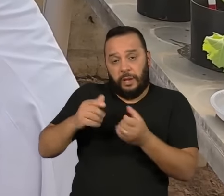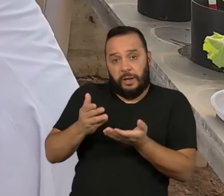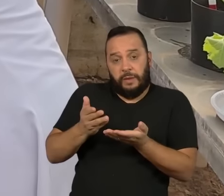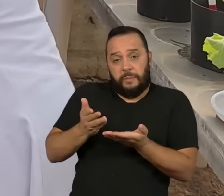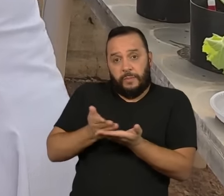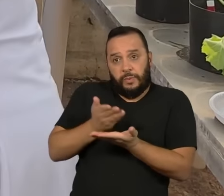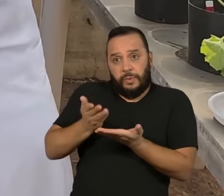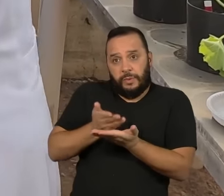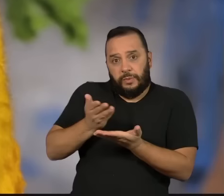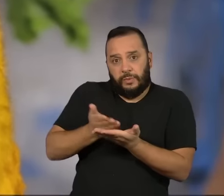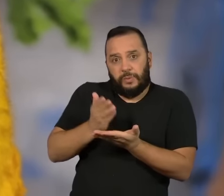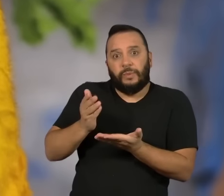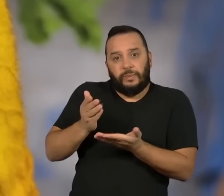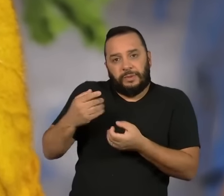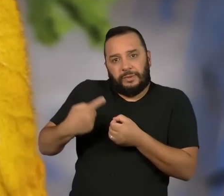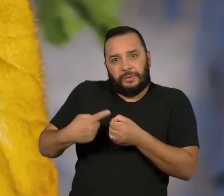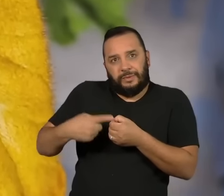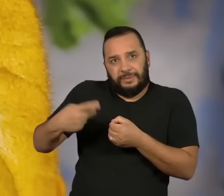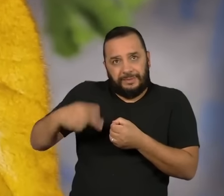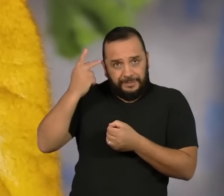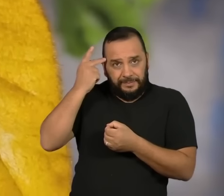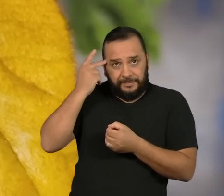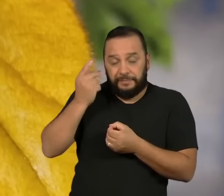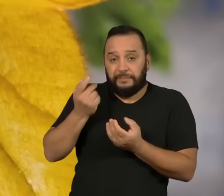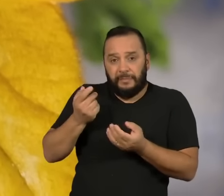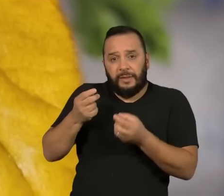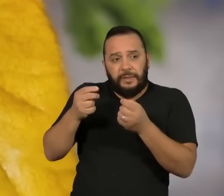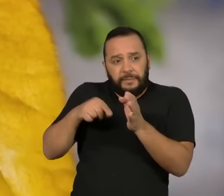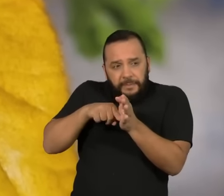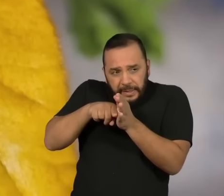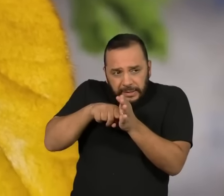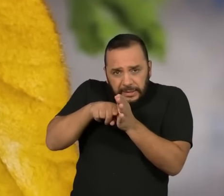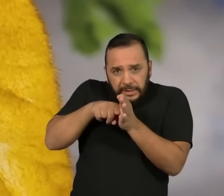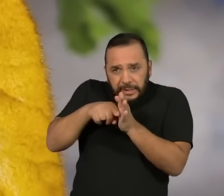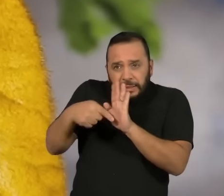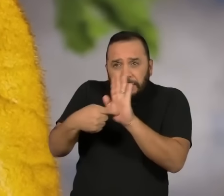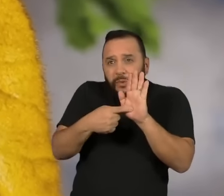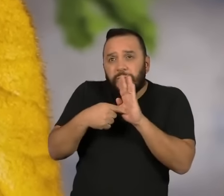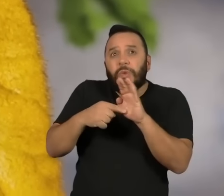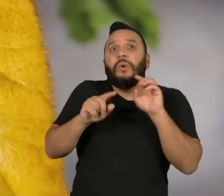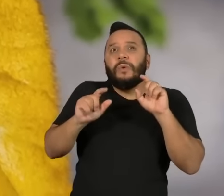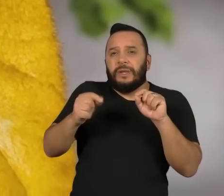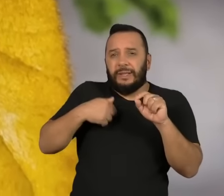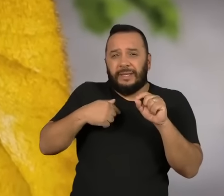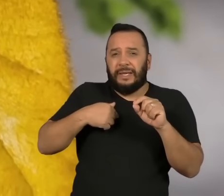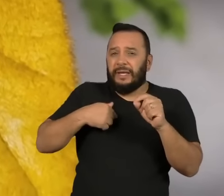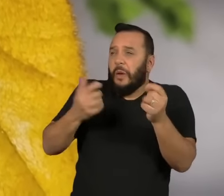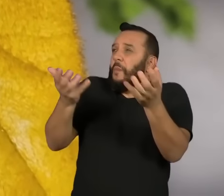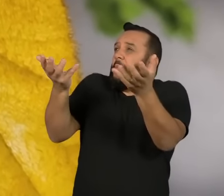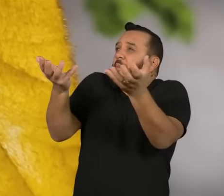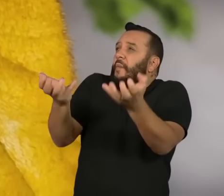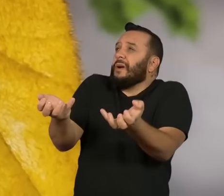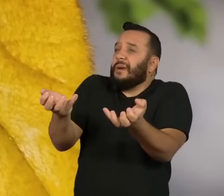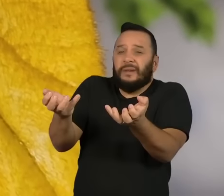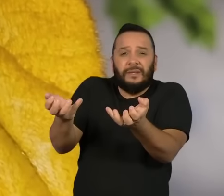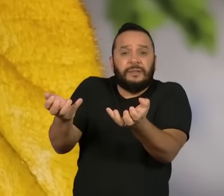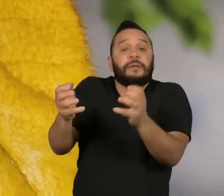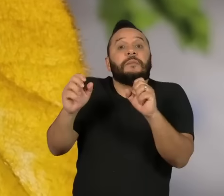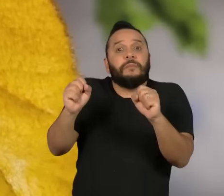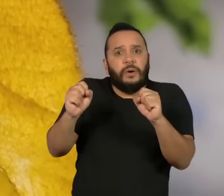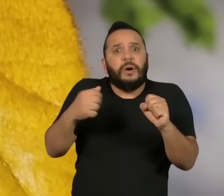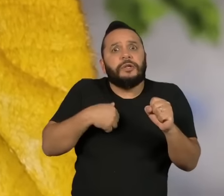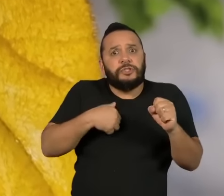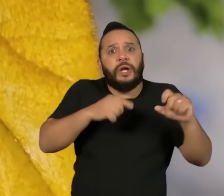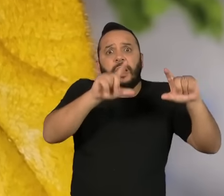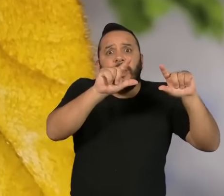no interior paulista, indica que secas podem levar a uma redução de 95%